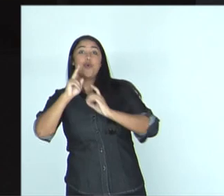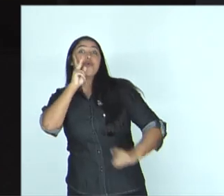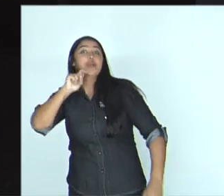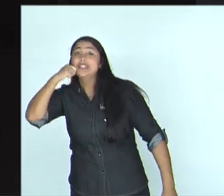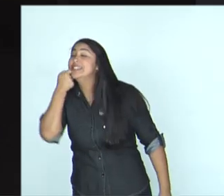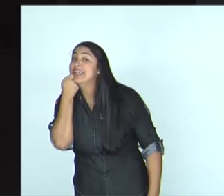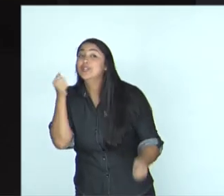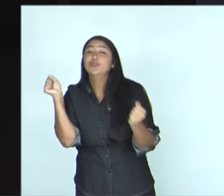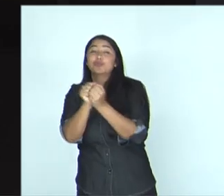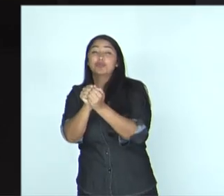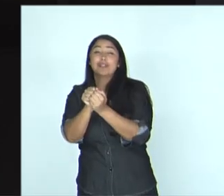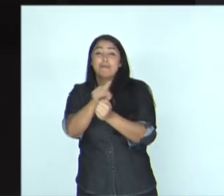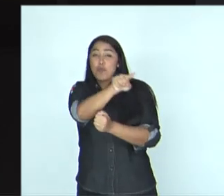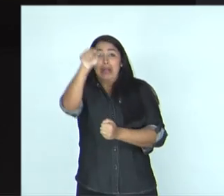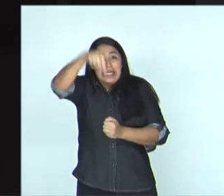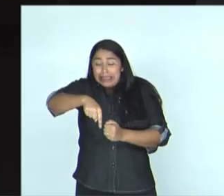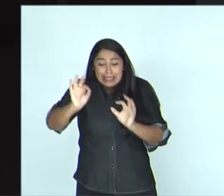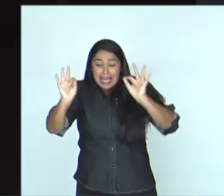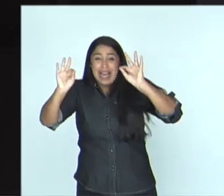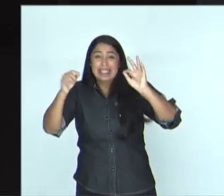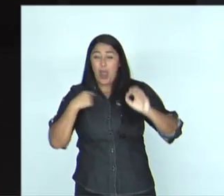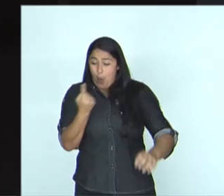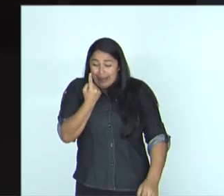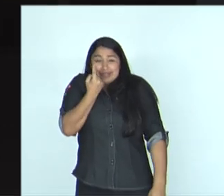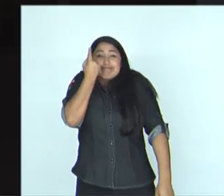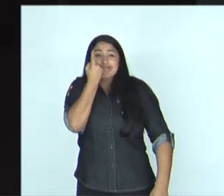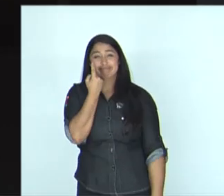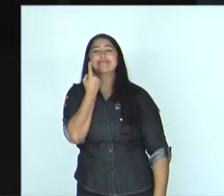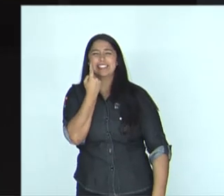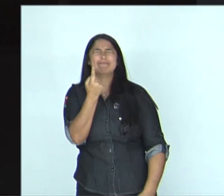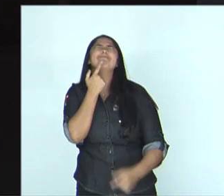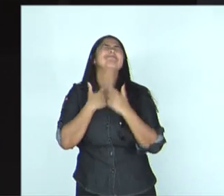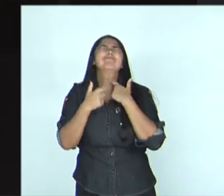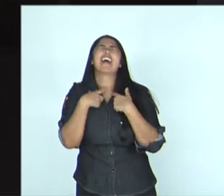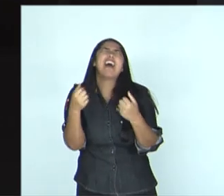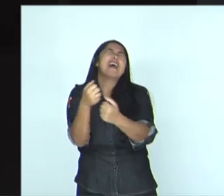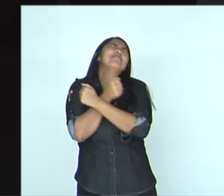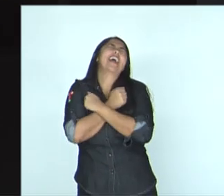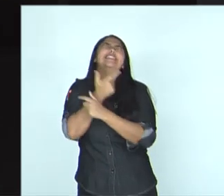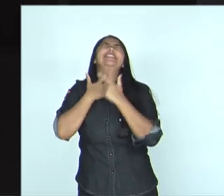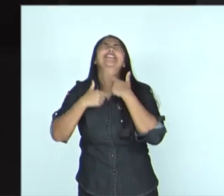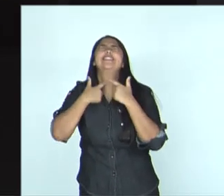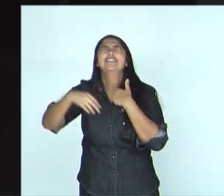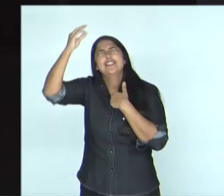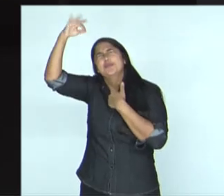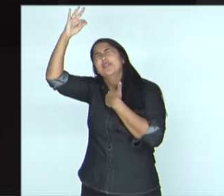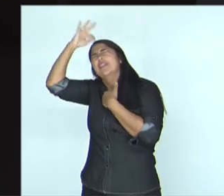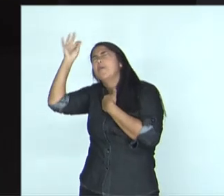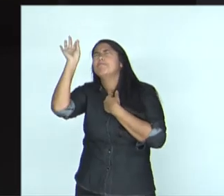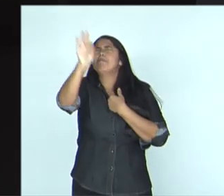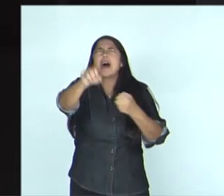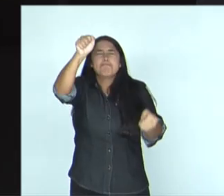nesse ambiente, olhar um para o outro, se abraçar e desejar que o Espírito Santo de Deus faça algo novo e tremendo na vida